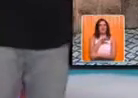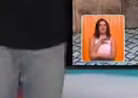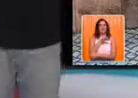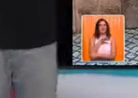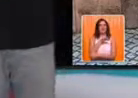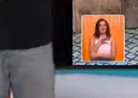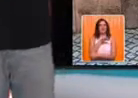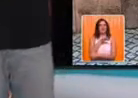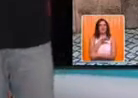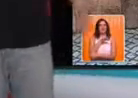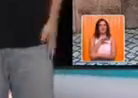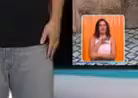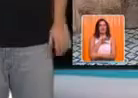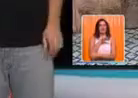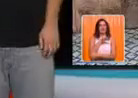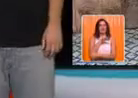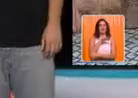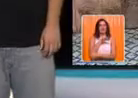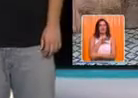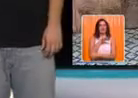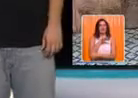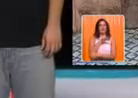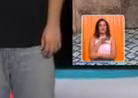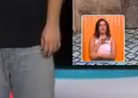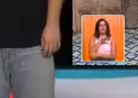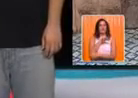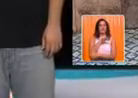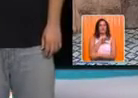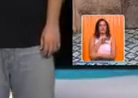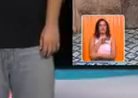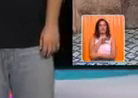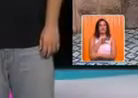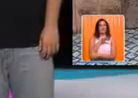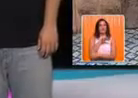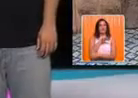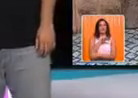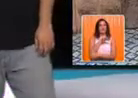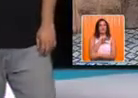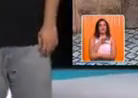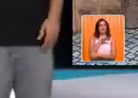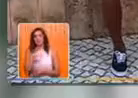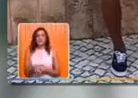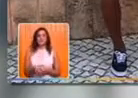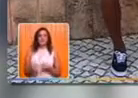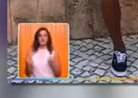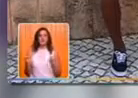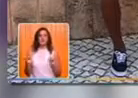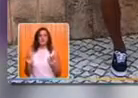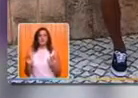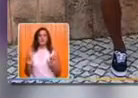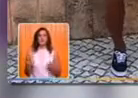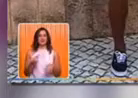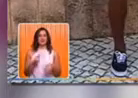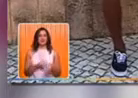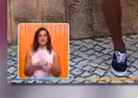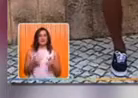mas a música não gosta da lista dela deixar o maior óbito de todos para o fim é isso pode ser pode ser isso mas